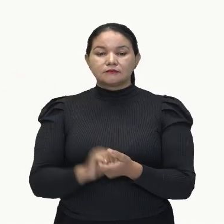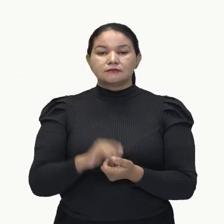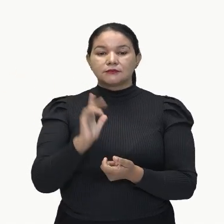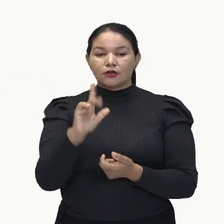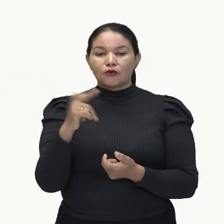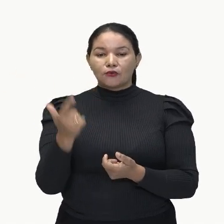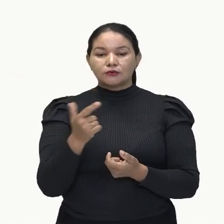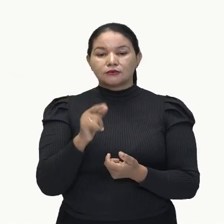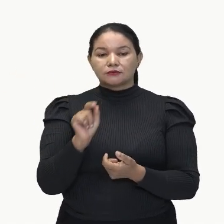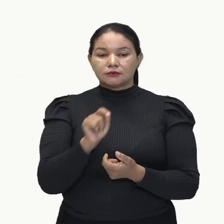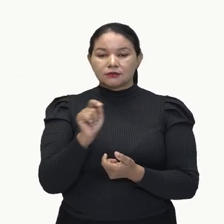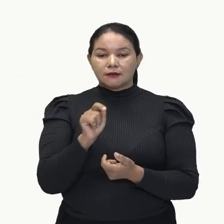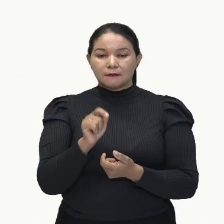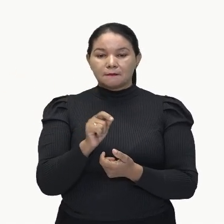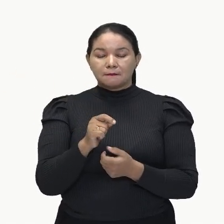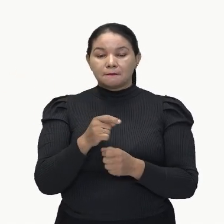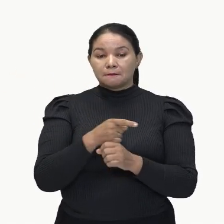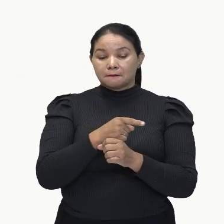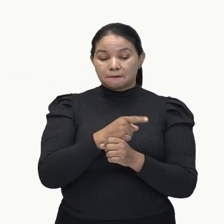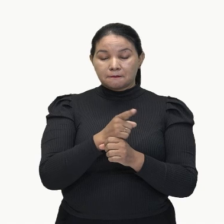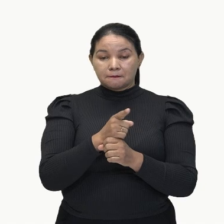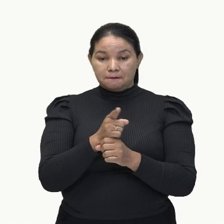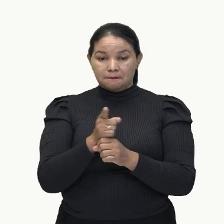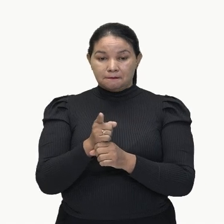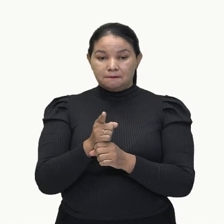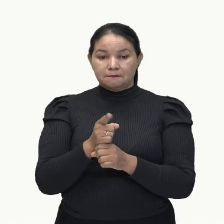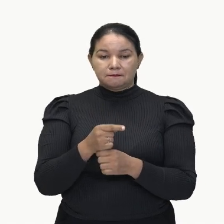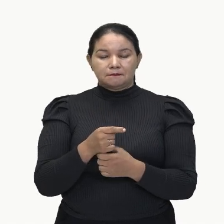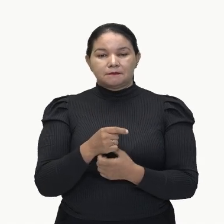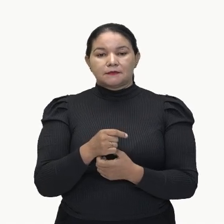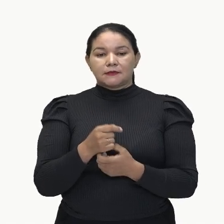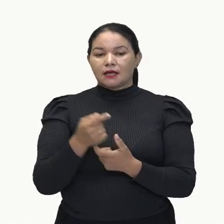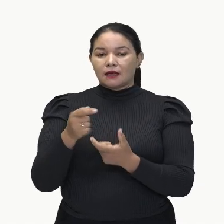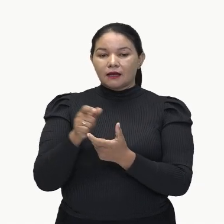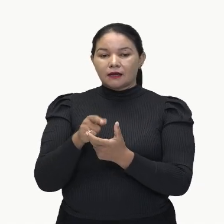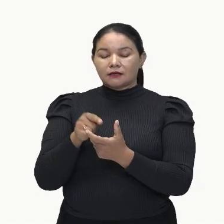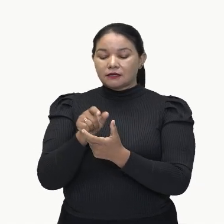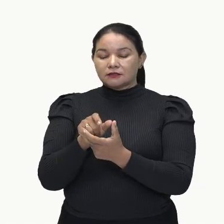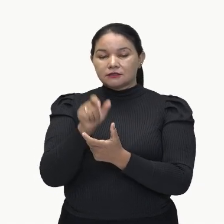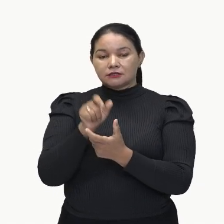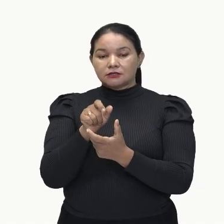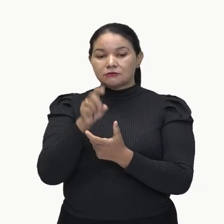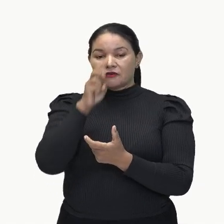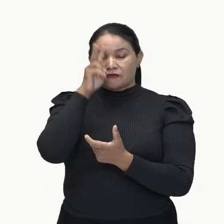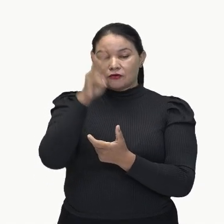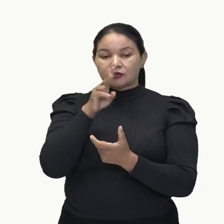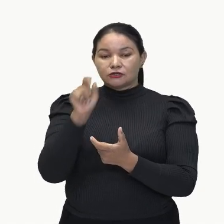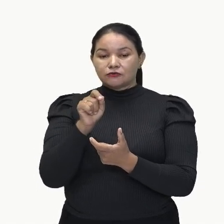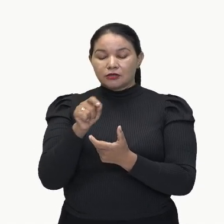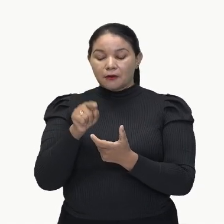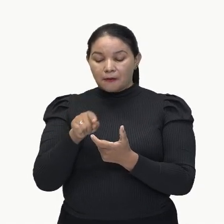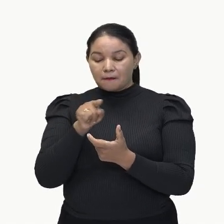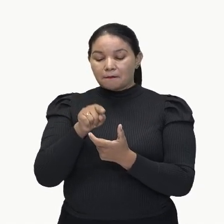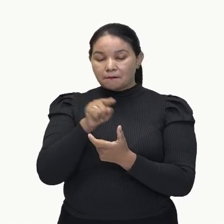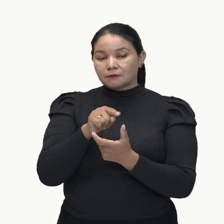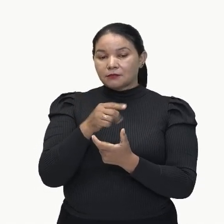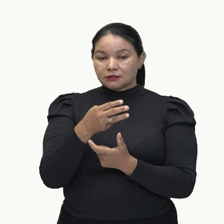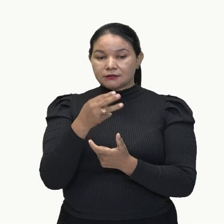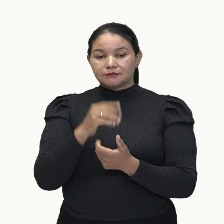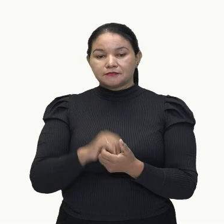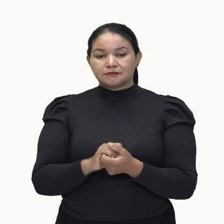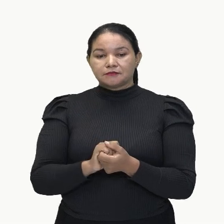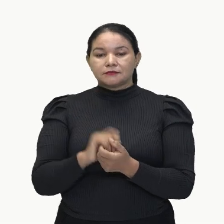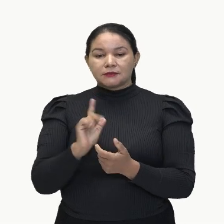abula olha aqui a bússola a s tônica é a a antepenúltima e por fim Colibri que é a